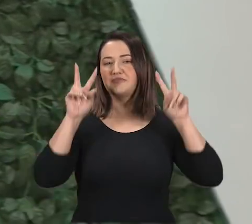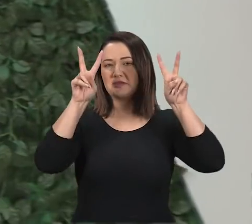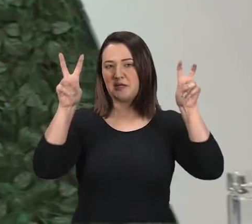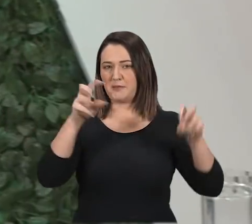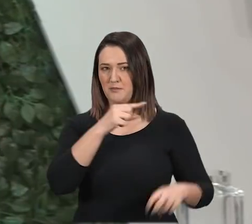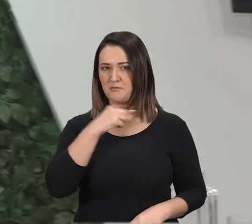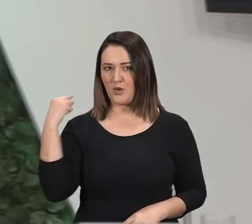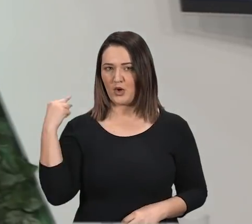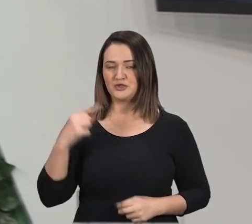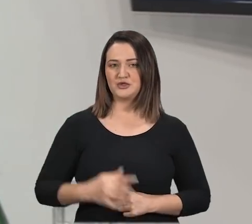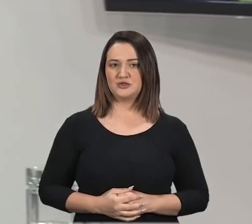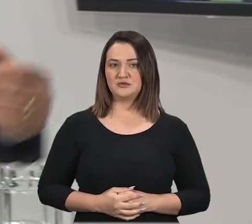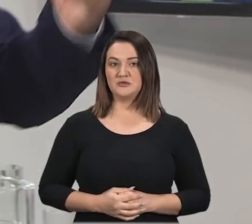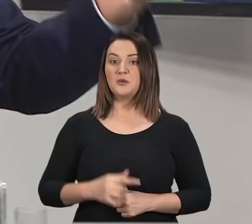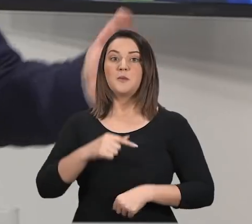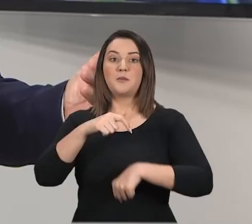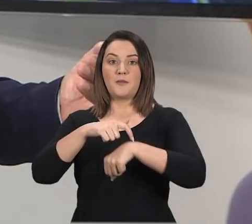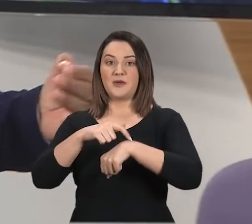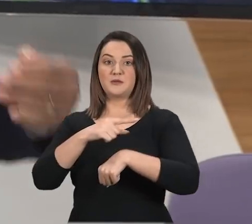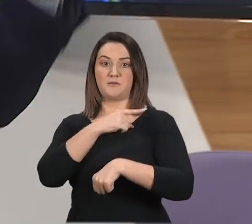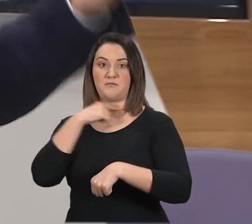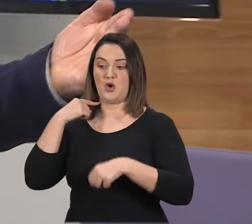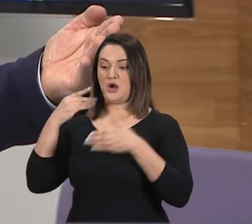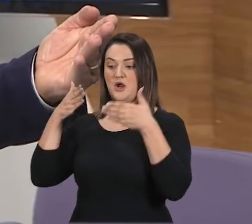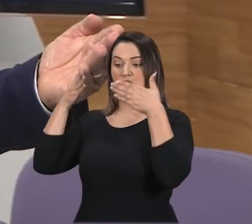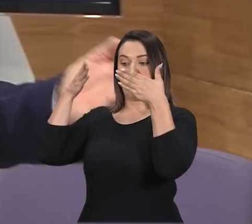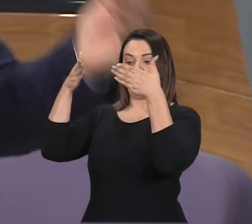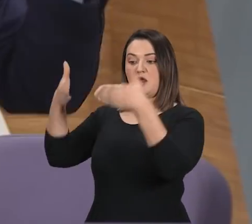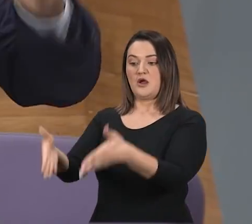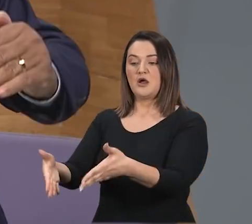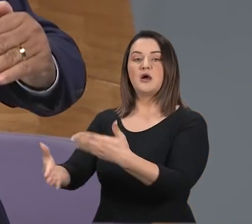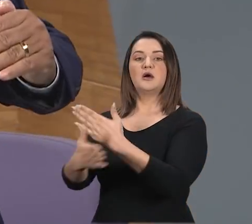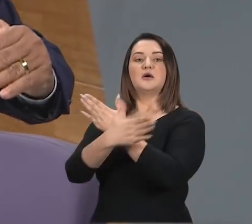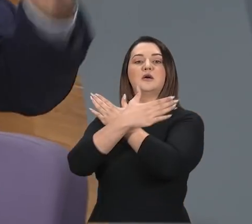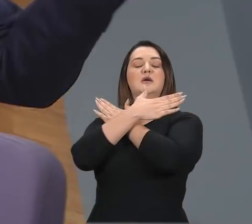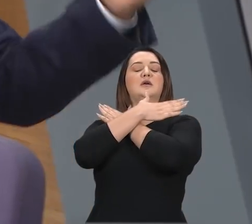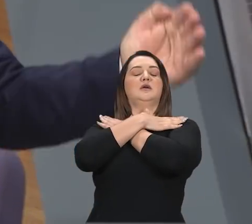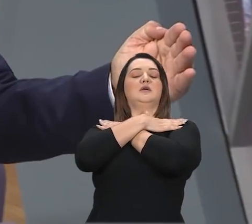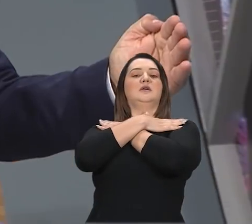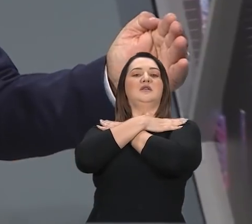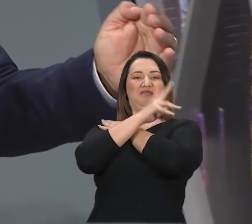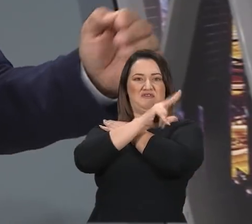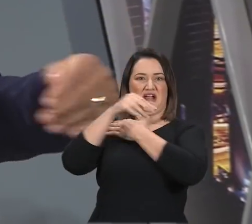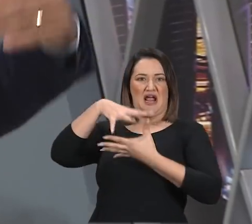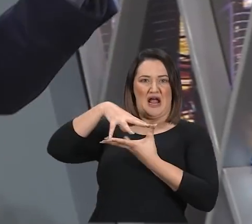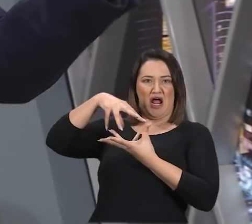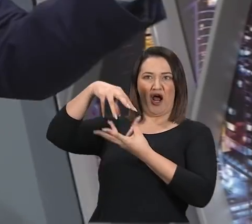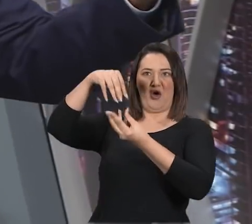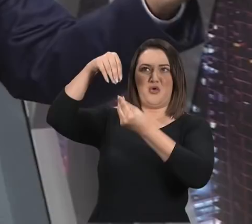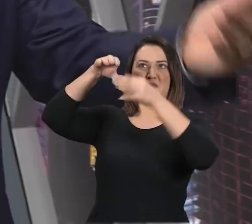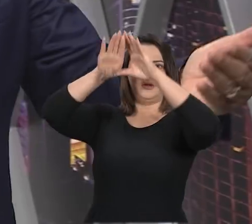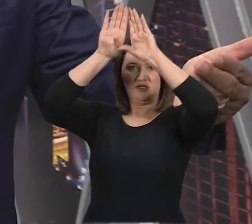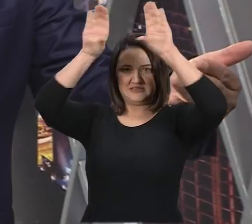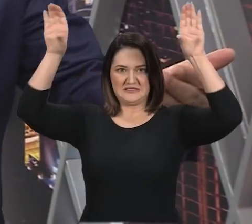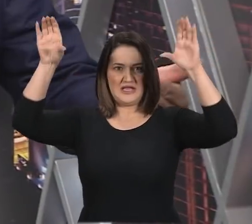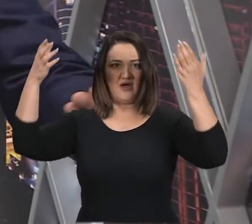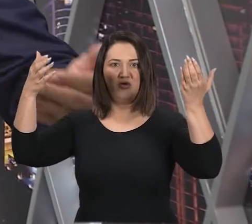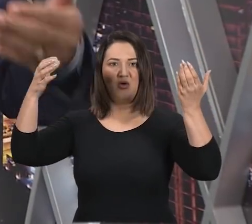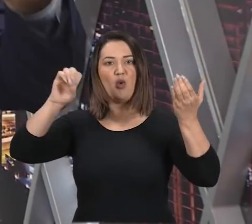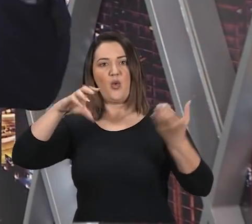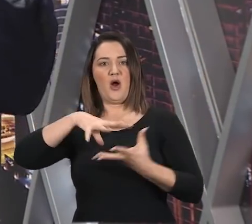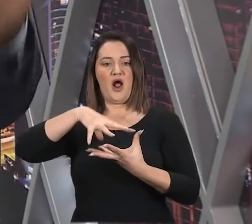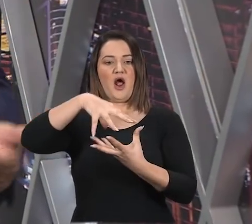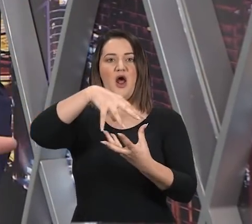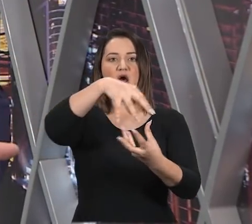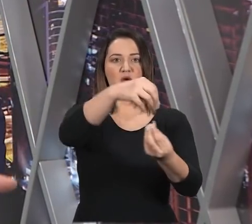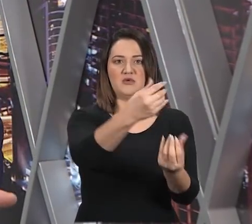exemplo, para onde a pessoa vai depois que morre? A pessoa quando morre vai para o céu, vai para o inferno, vai para o purgatório, vai para o mundo dos espíritos,